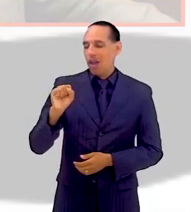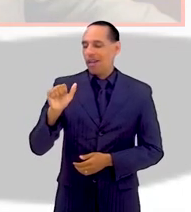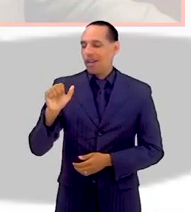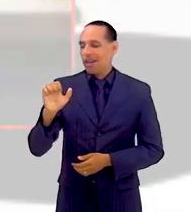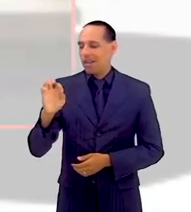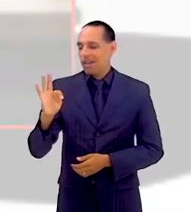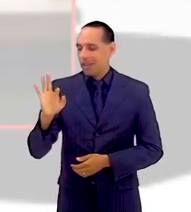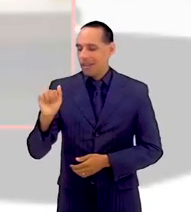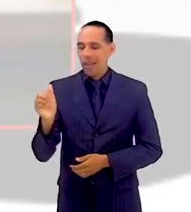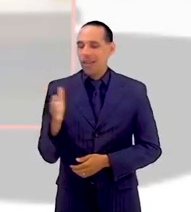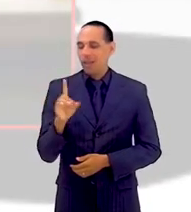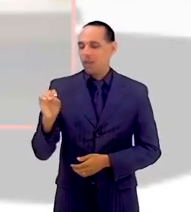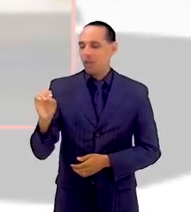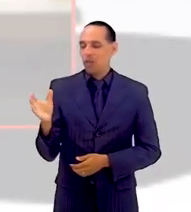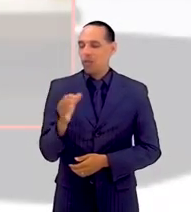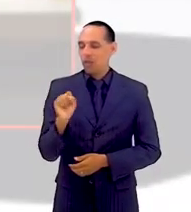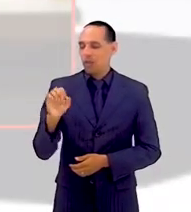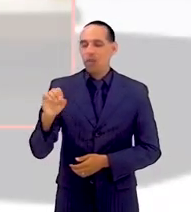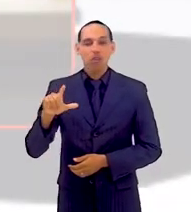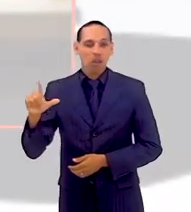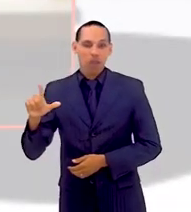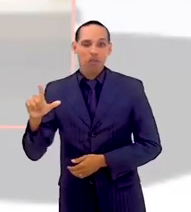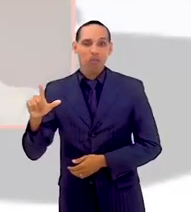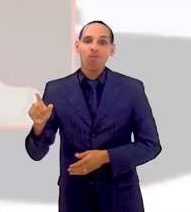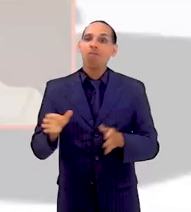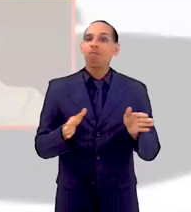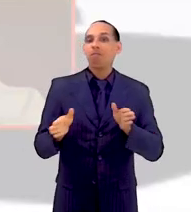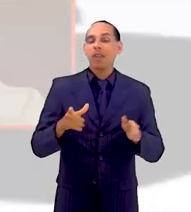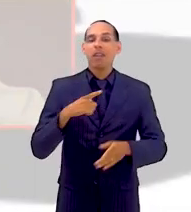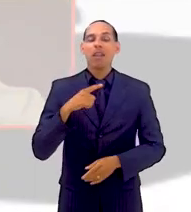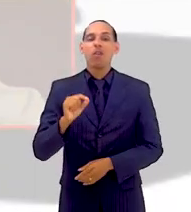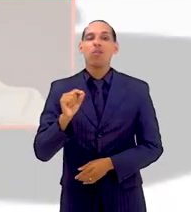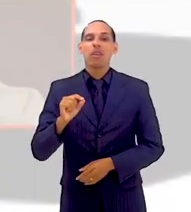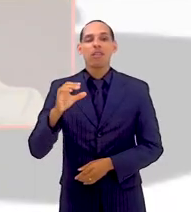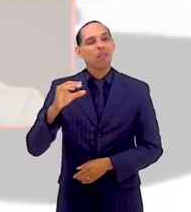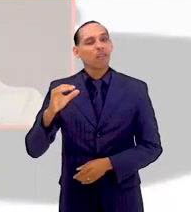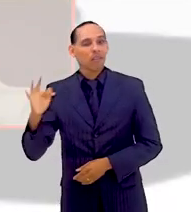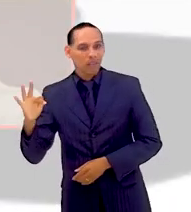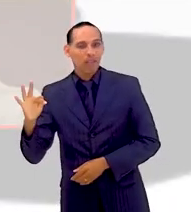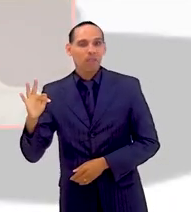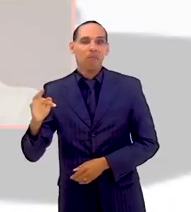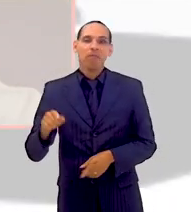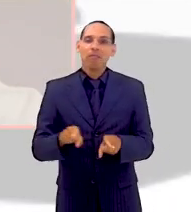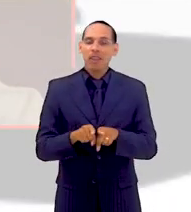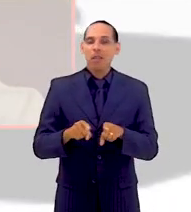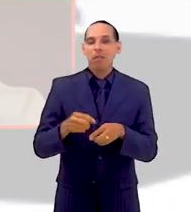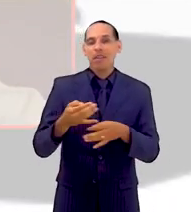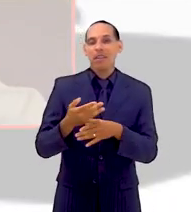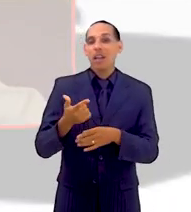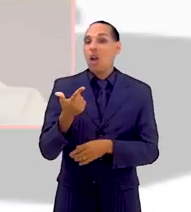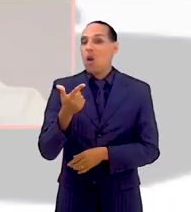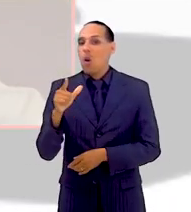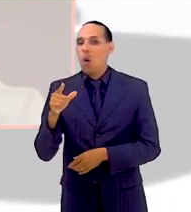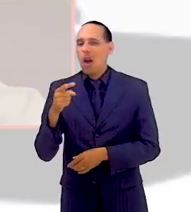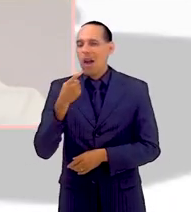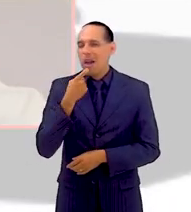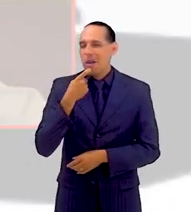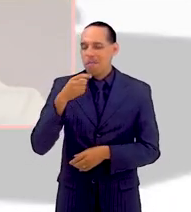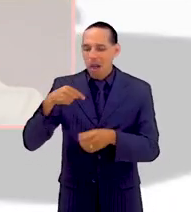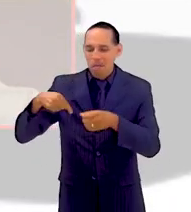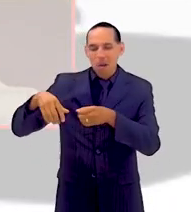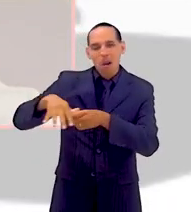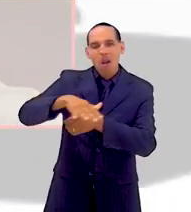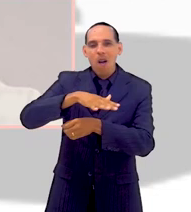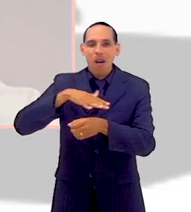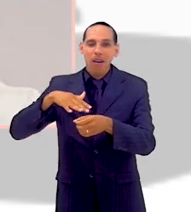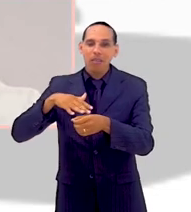né? Então, você tem um turismo mais acessível em termos de Cabo Frio e aquelas cidades limítrofes ali. Você